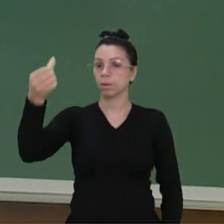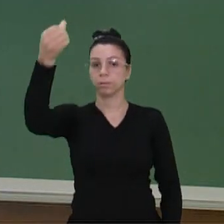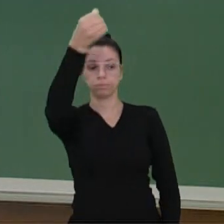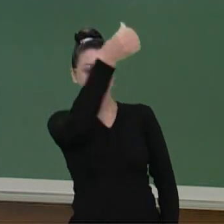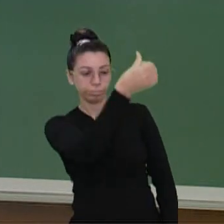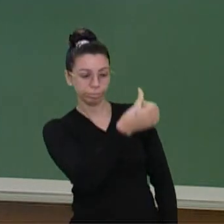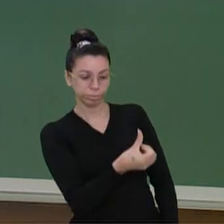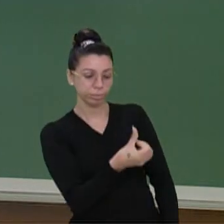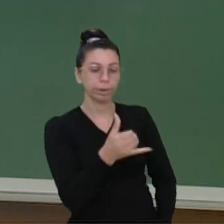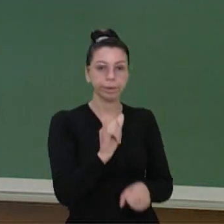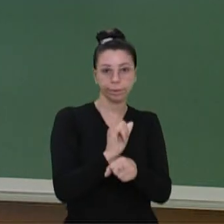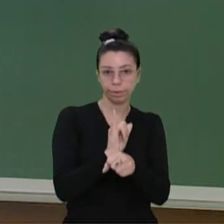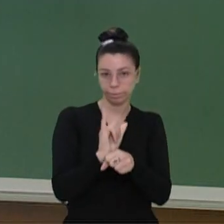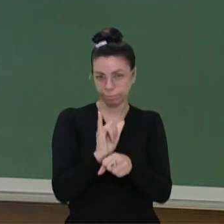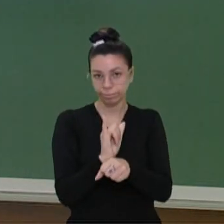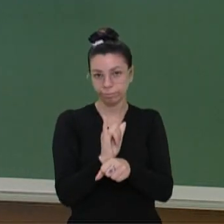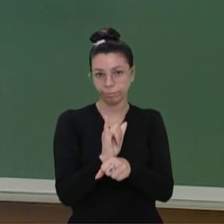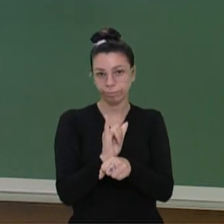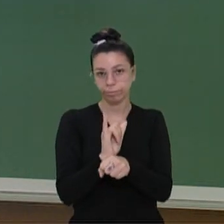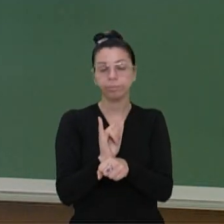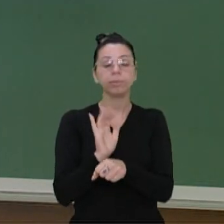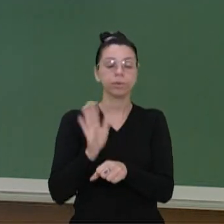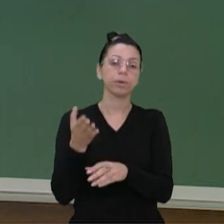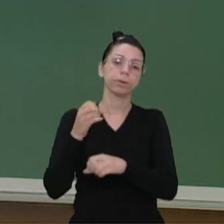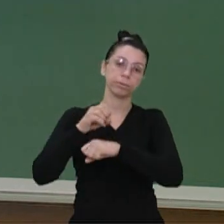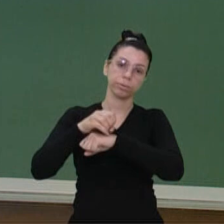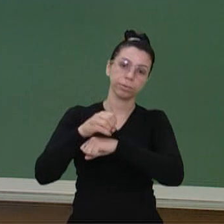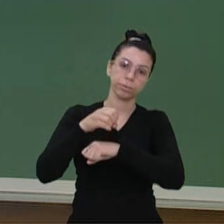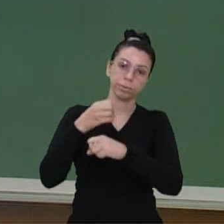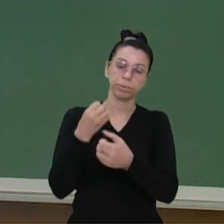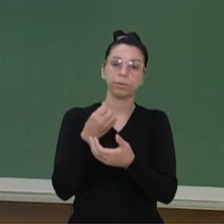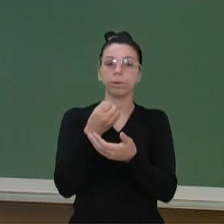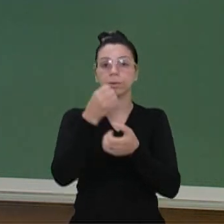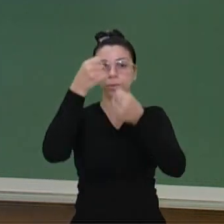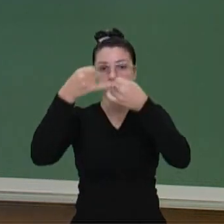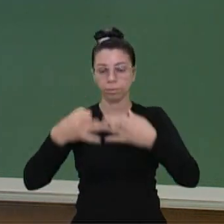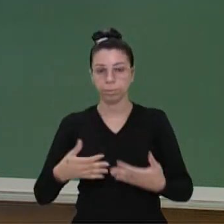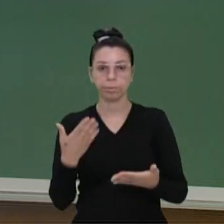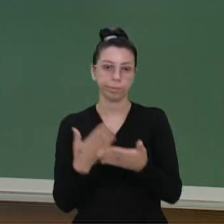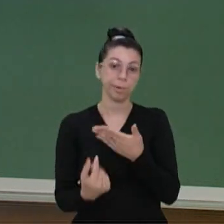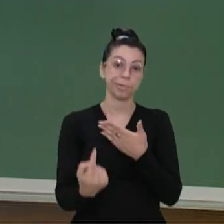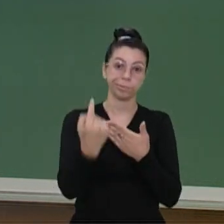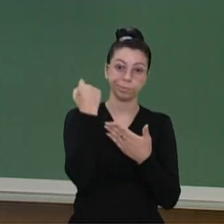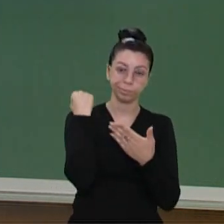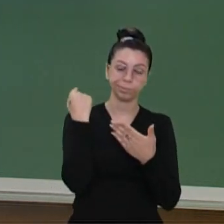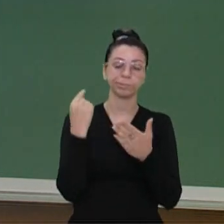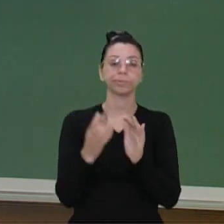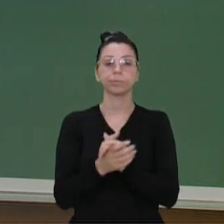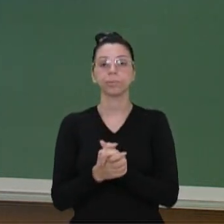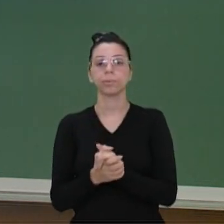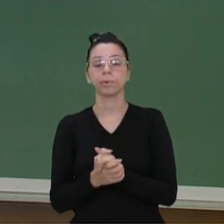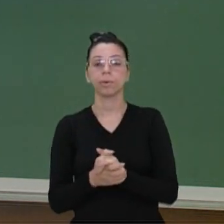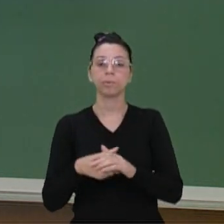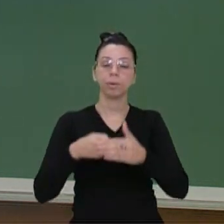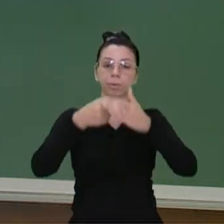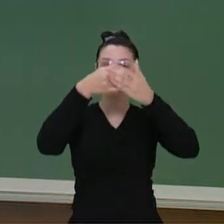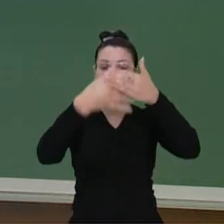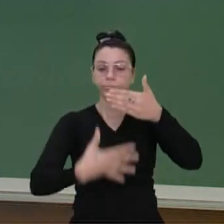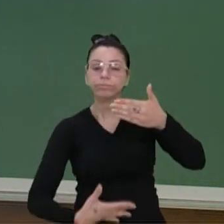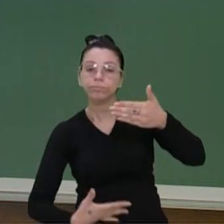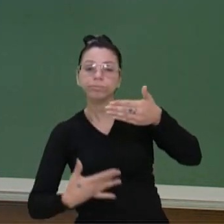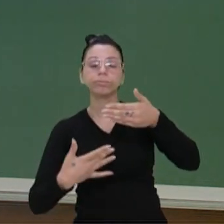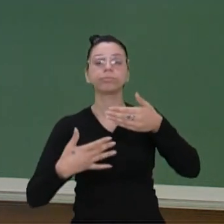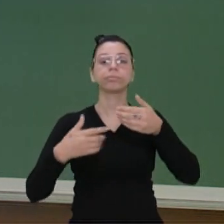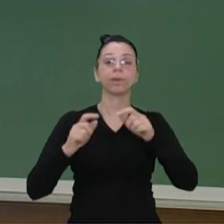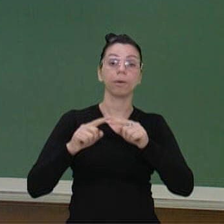logaritmo usando a técnica que a gente já explicou no comecinho da aula anterior ainda. A pessoa foi no quadro, você falou, professor, não lembro disso.